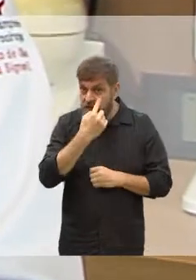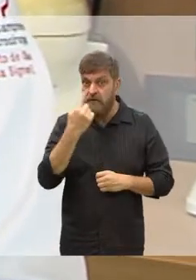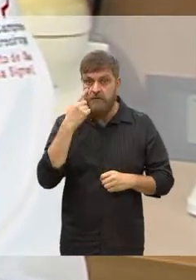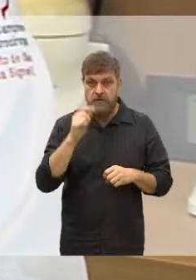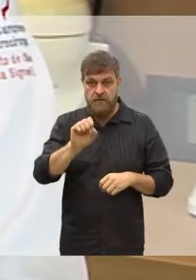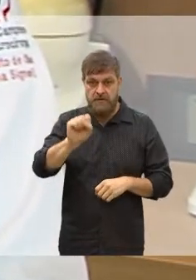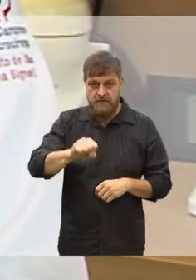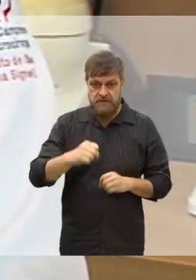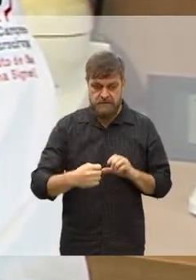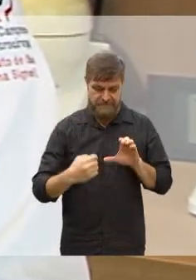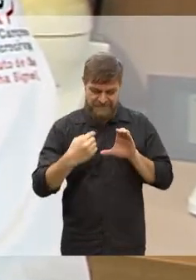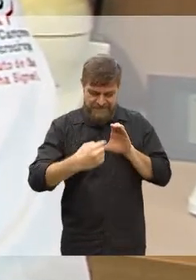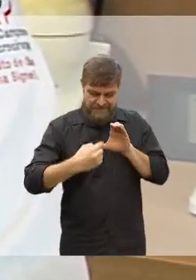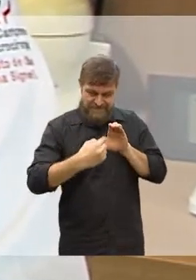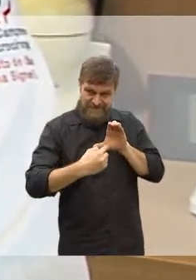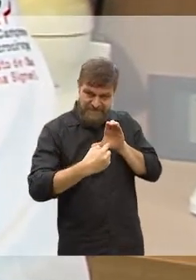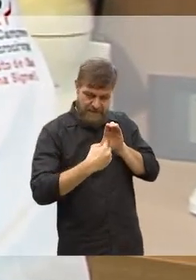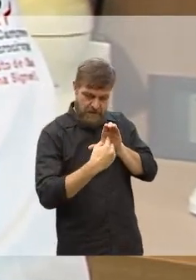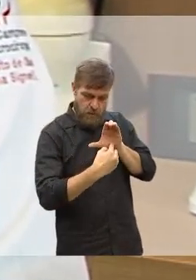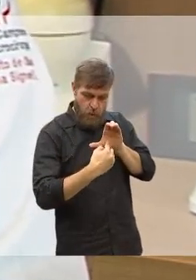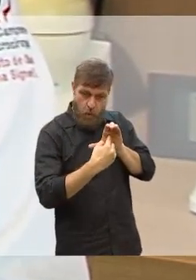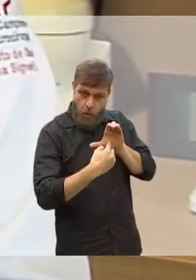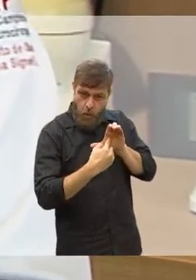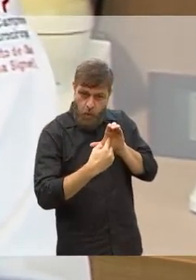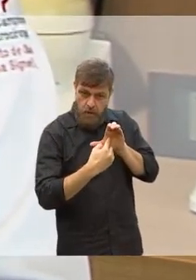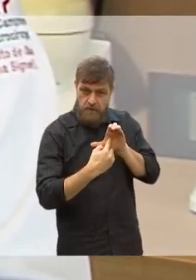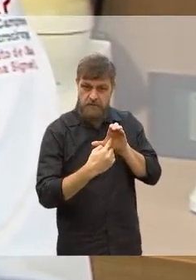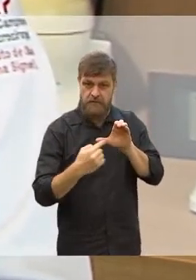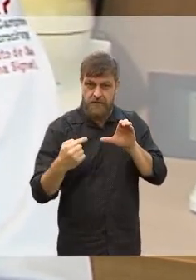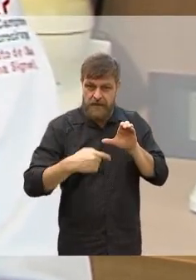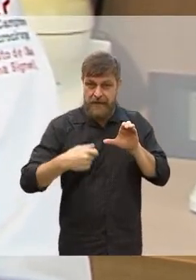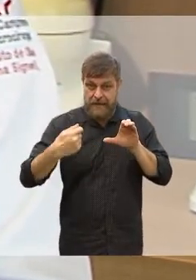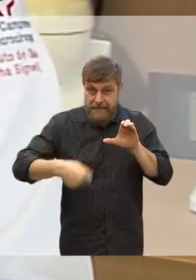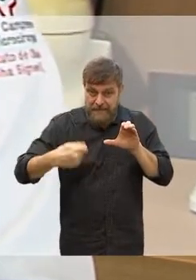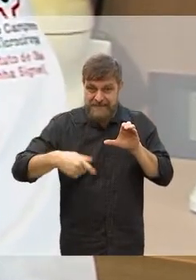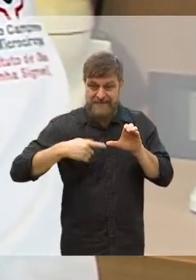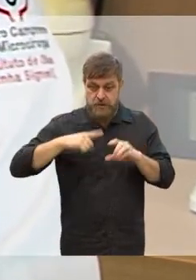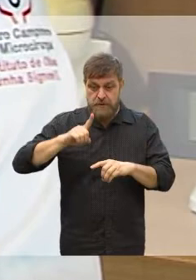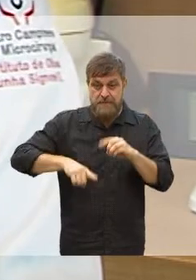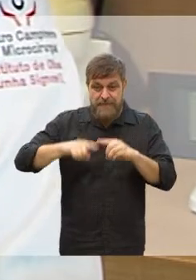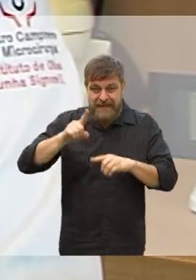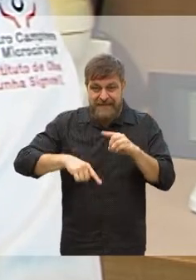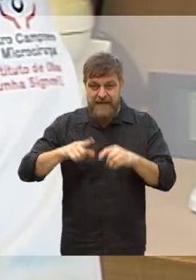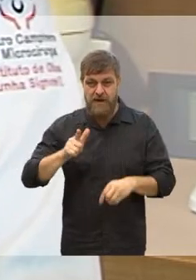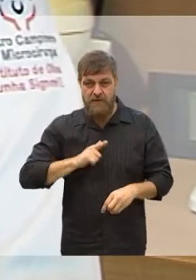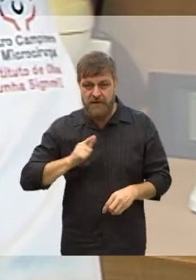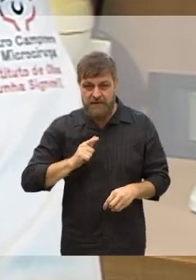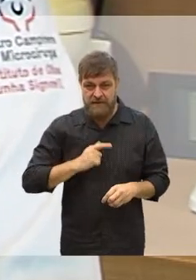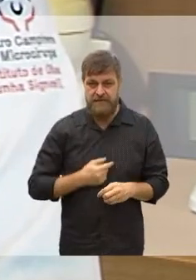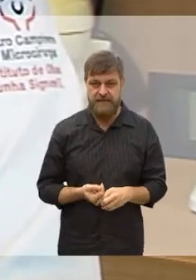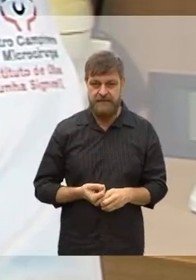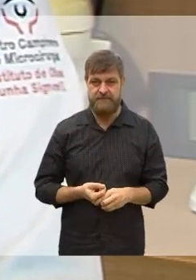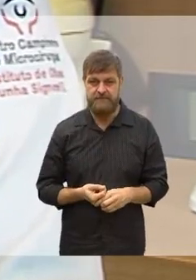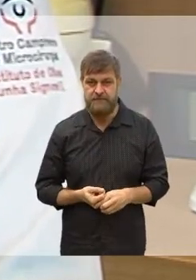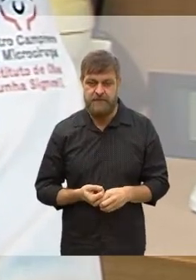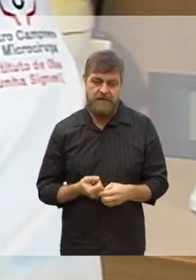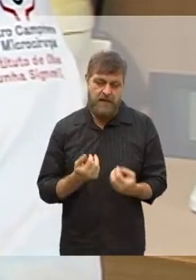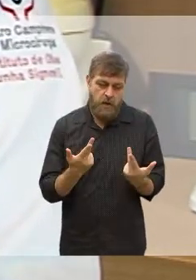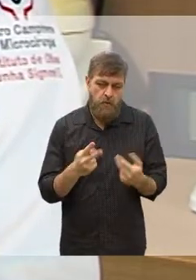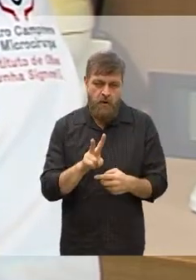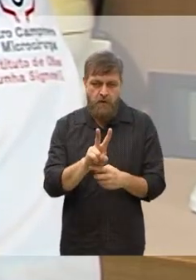nossa mácula, a região de visão nobre do olho, ela depende de alguns elementos que são a zeaxantina,